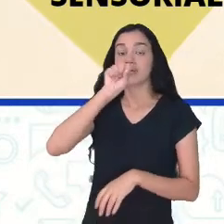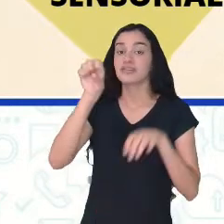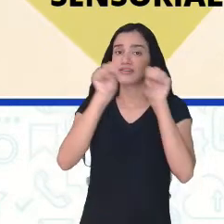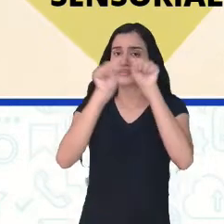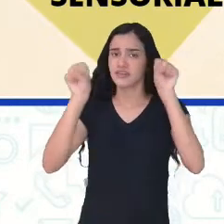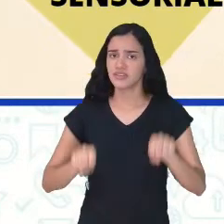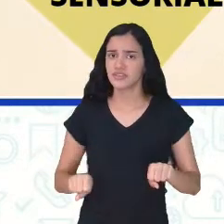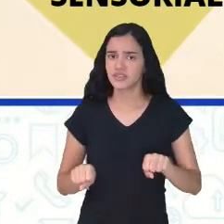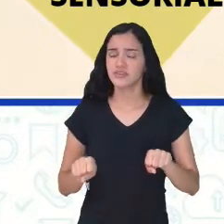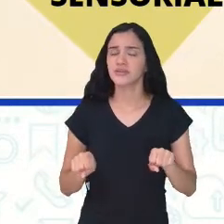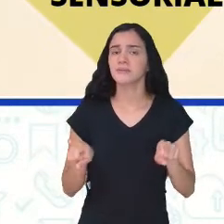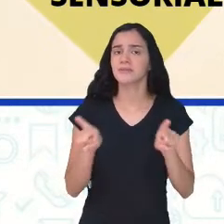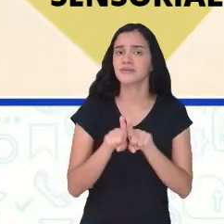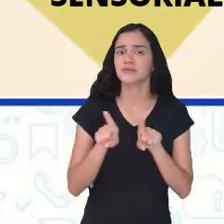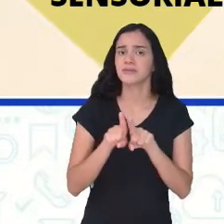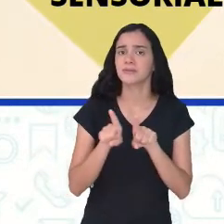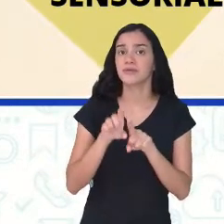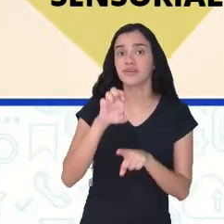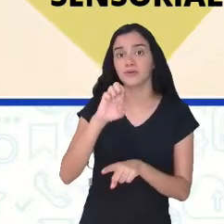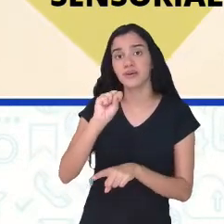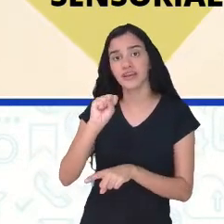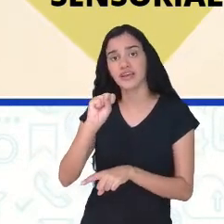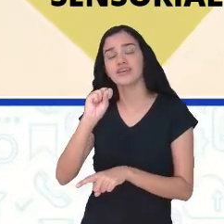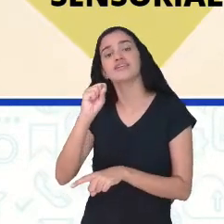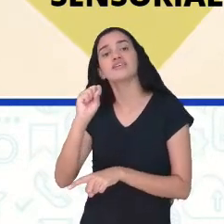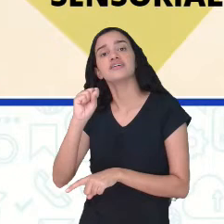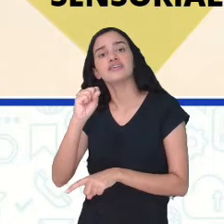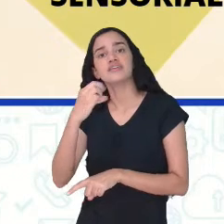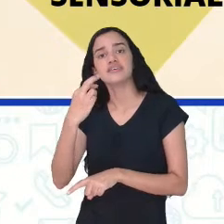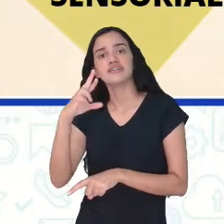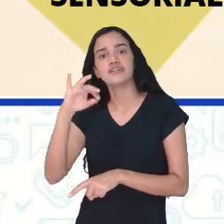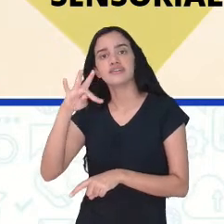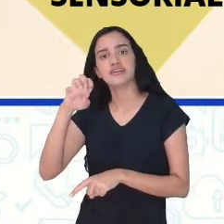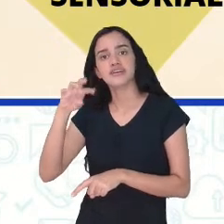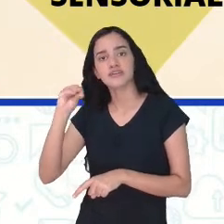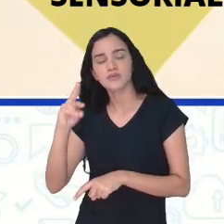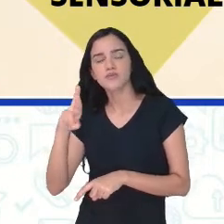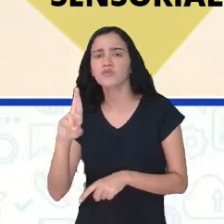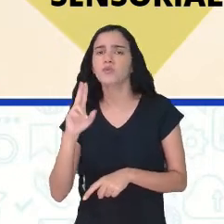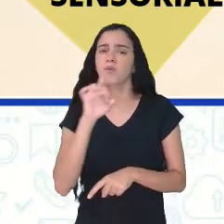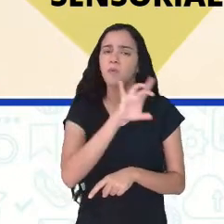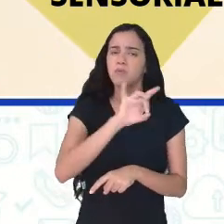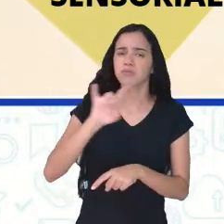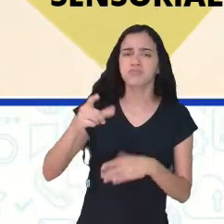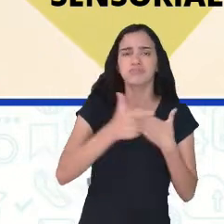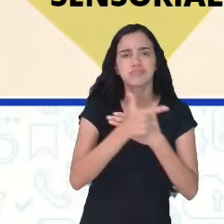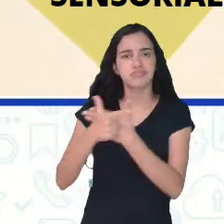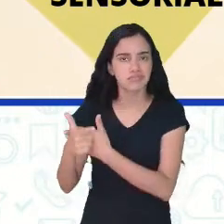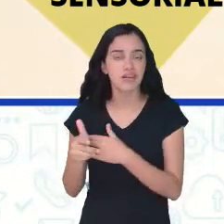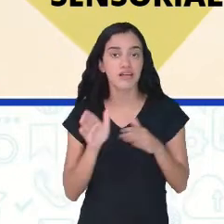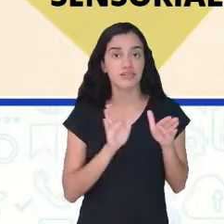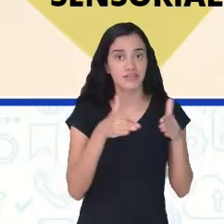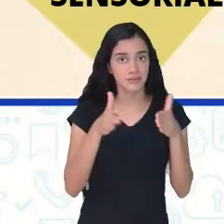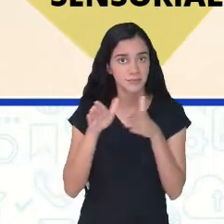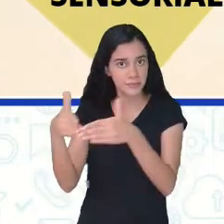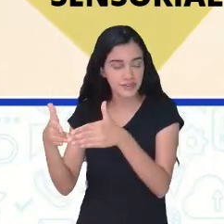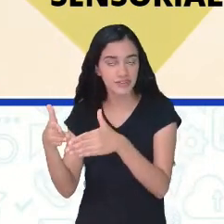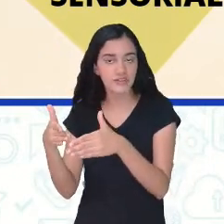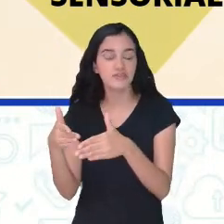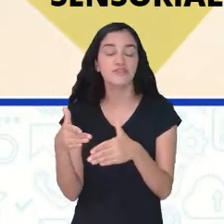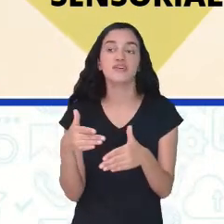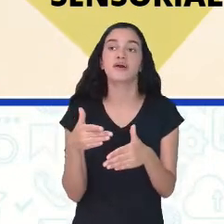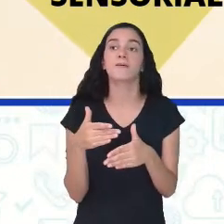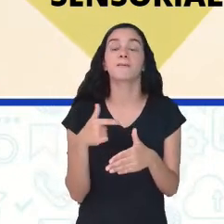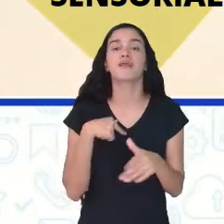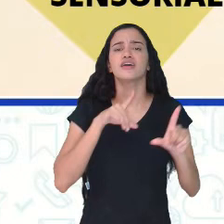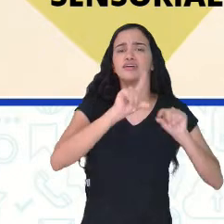sistema circulatório e o excretor. Cada um apresentando sua função específica. Como assim, professora? O digestório tem da função